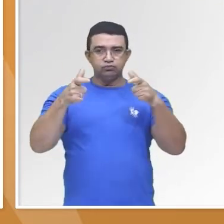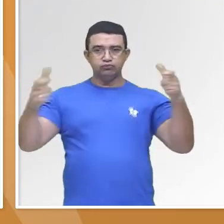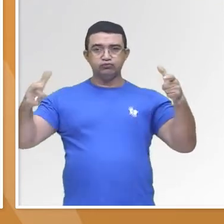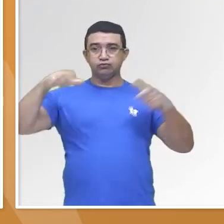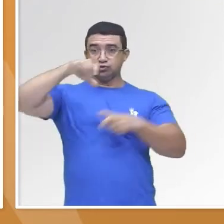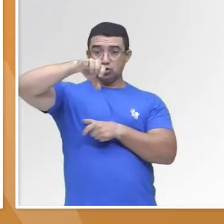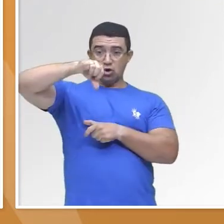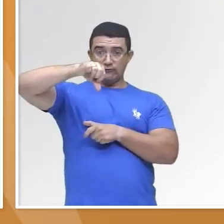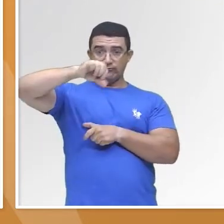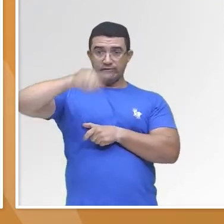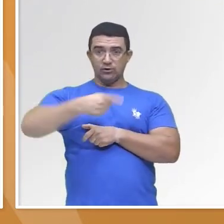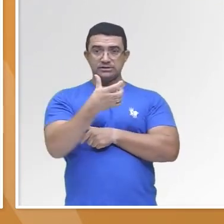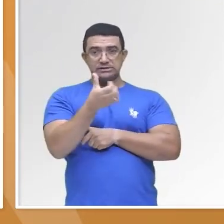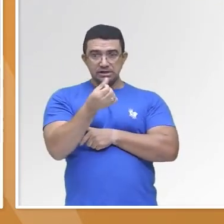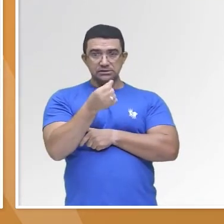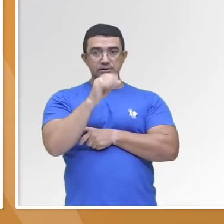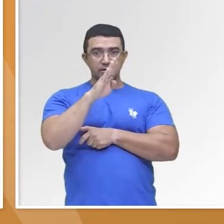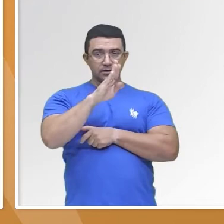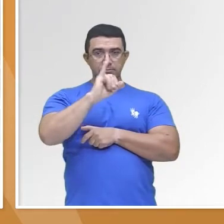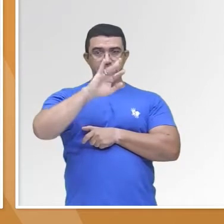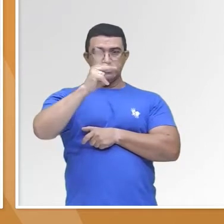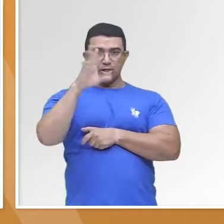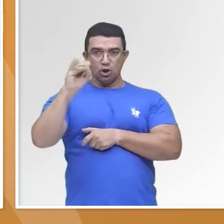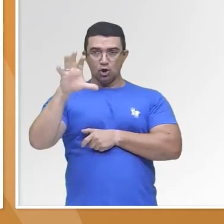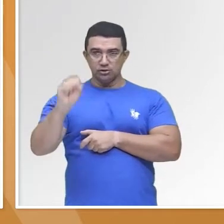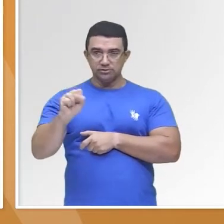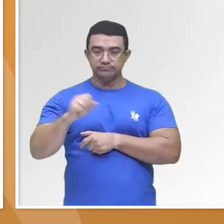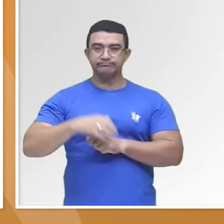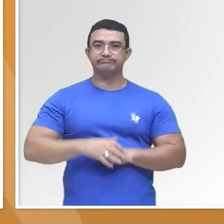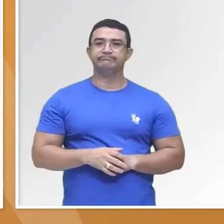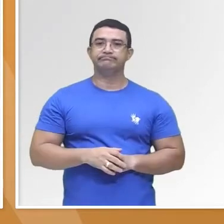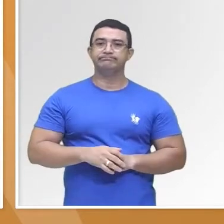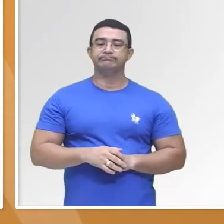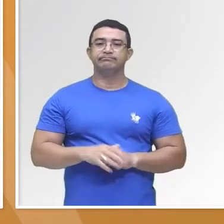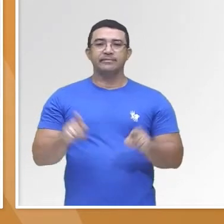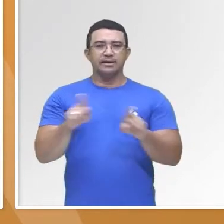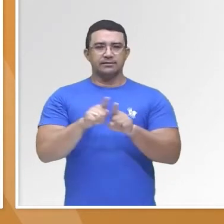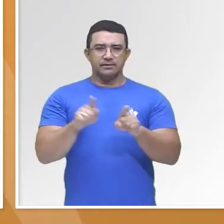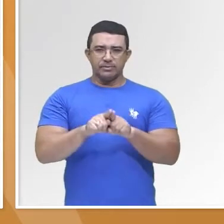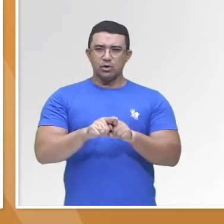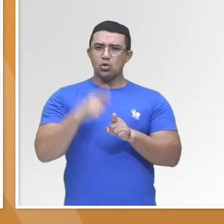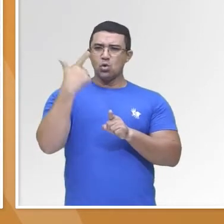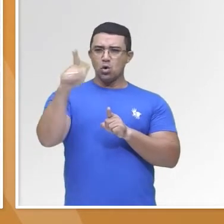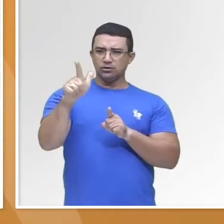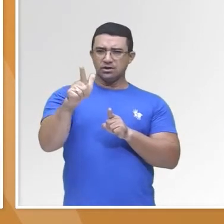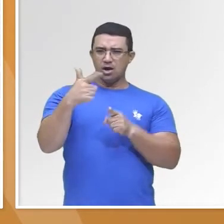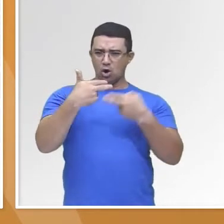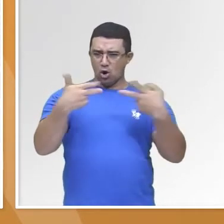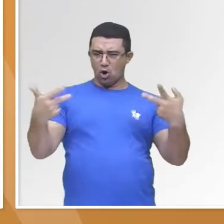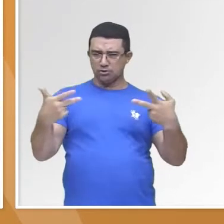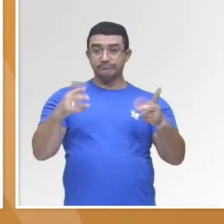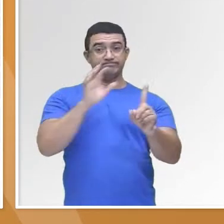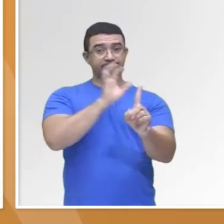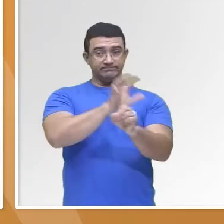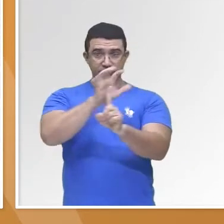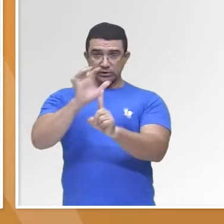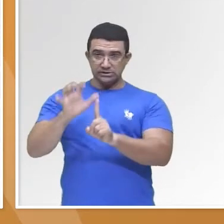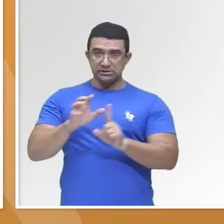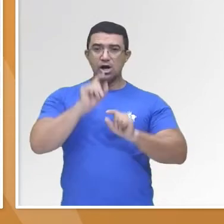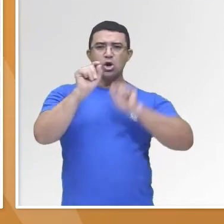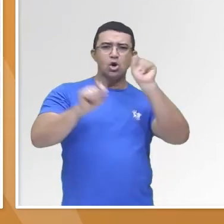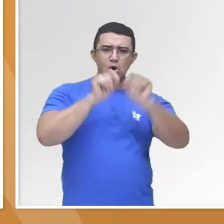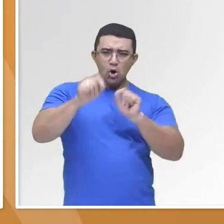9,6 bilhões, ok? Gente, outra questão que também vai influenciar o modo, a forma de distribuição